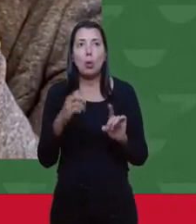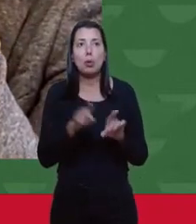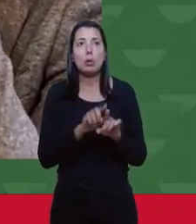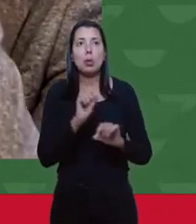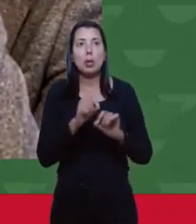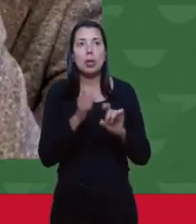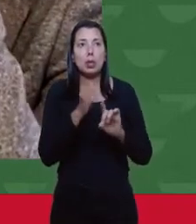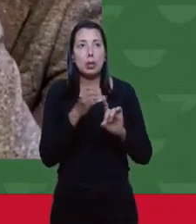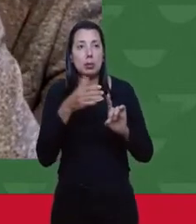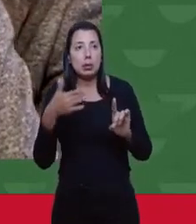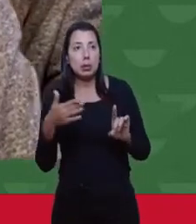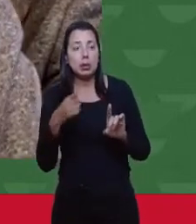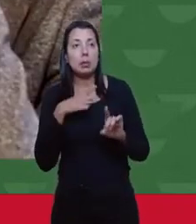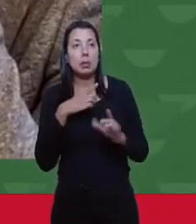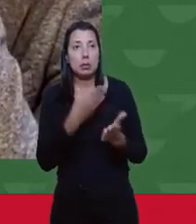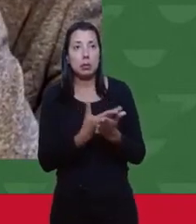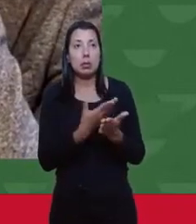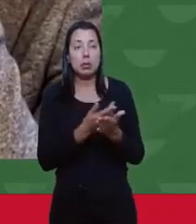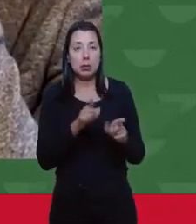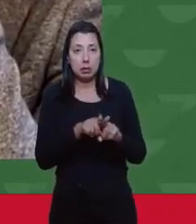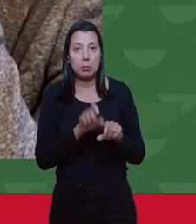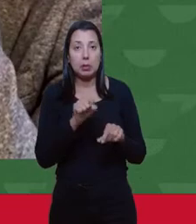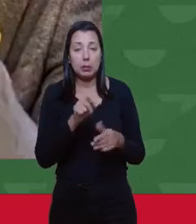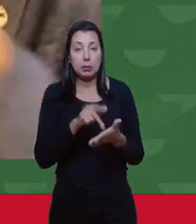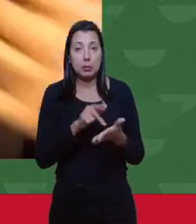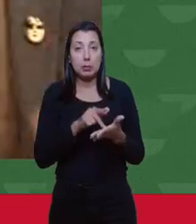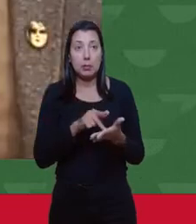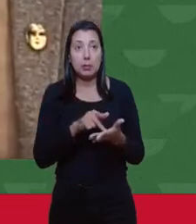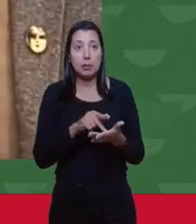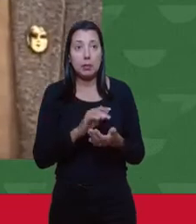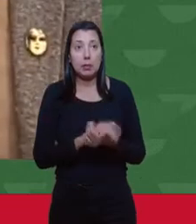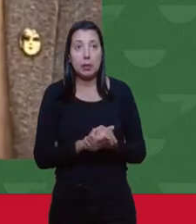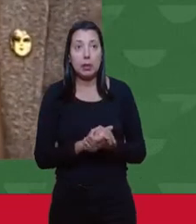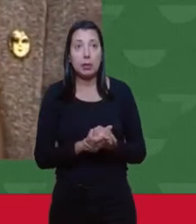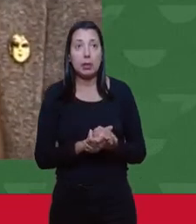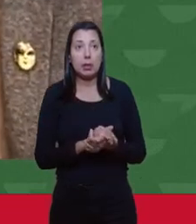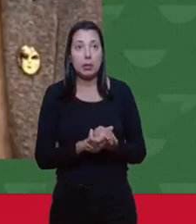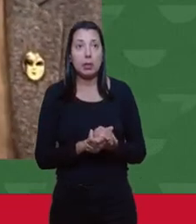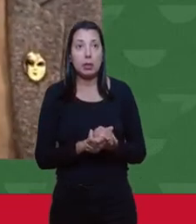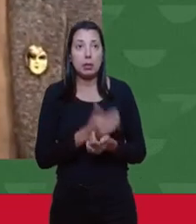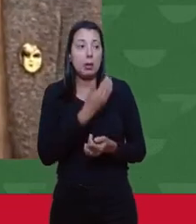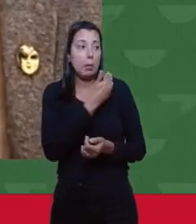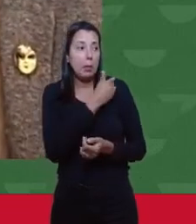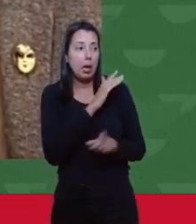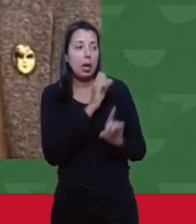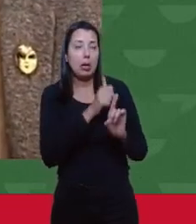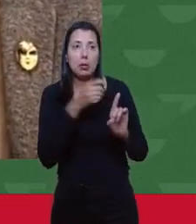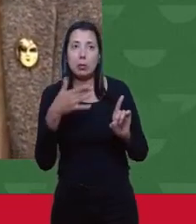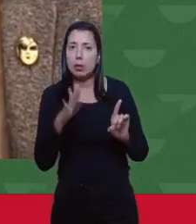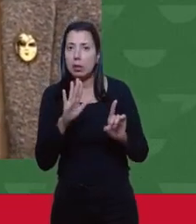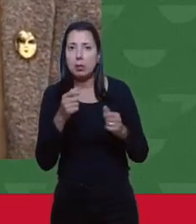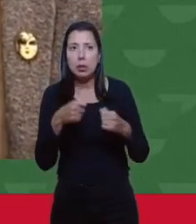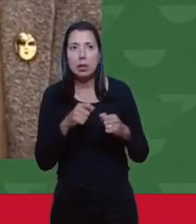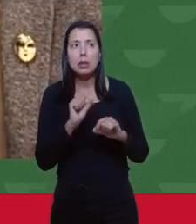fobia, LGBTfobia, que se diz isso, né, LGBTfobia. Pode falar homofobia também, Bongas, porque não